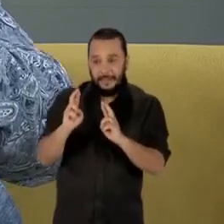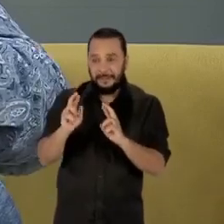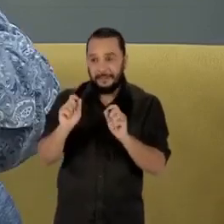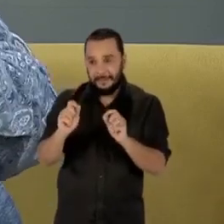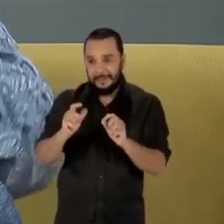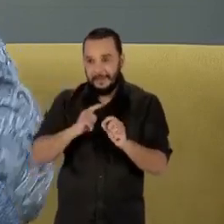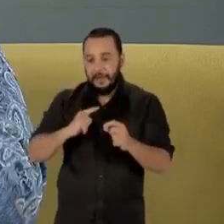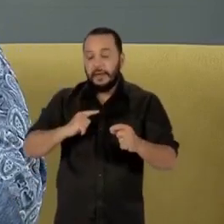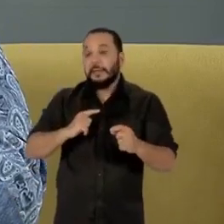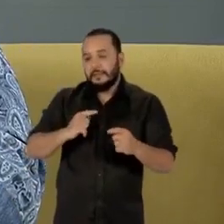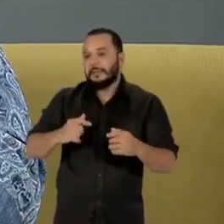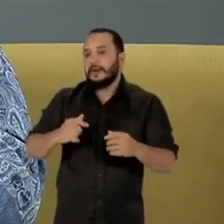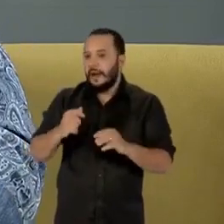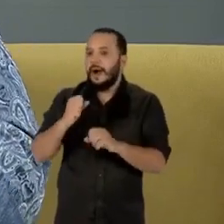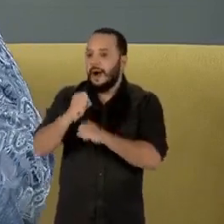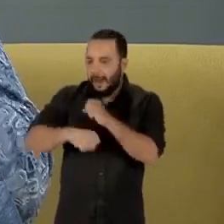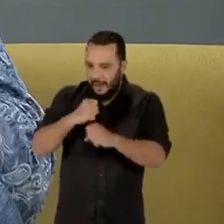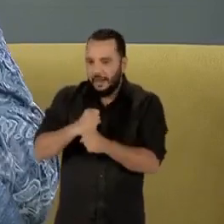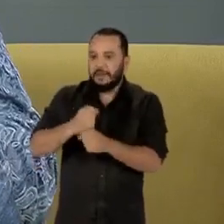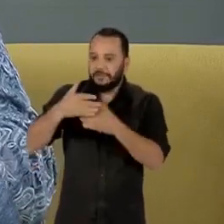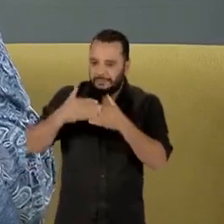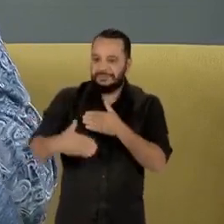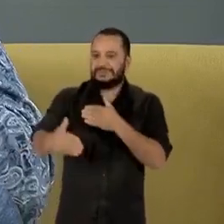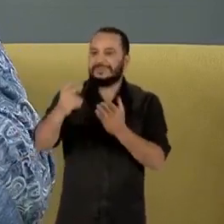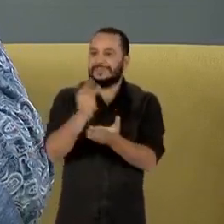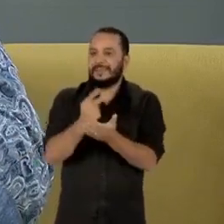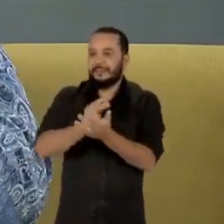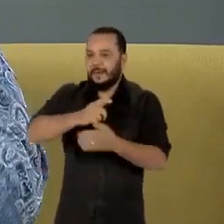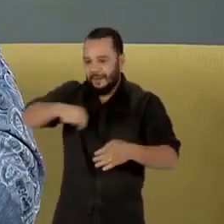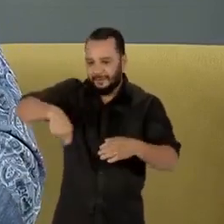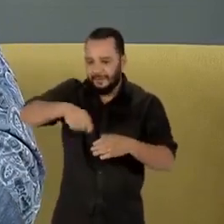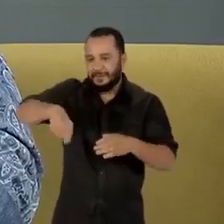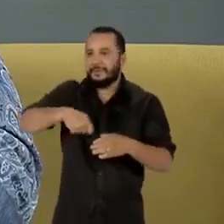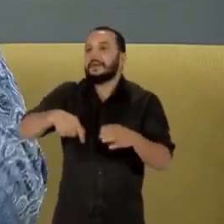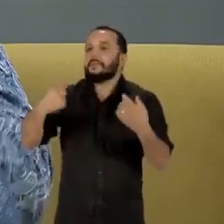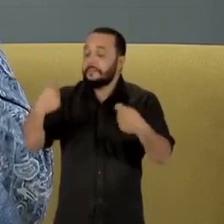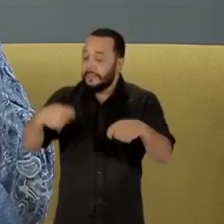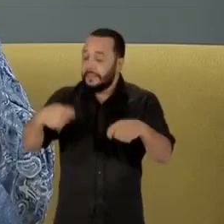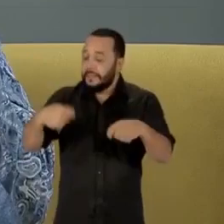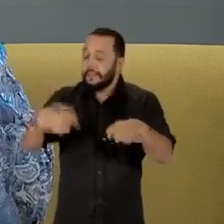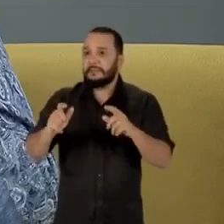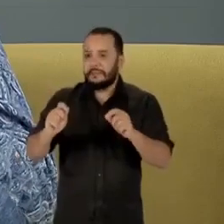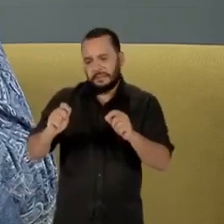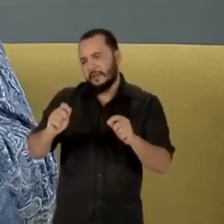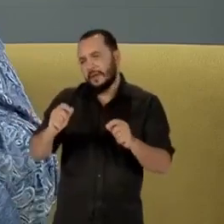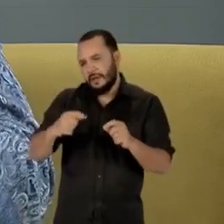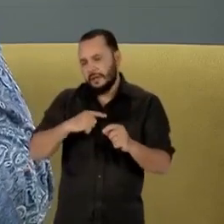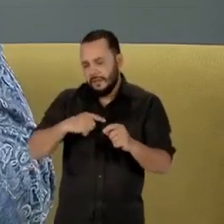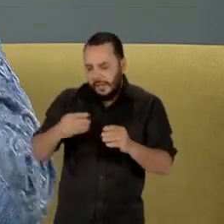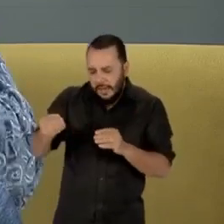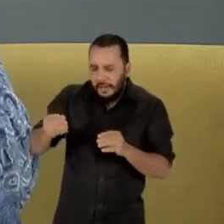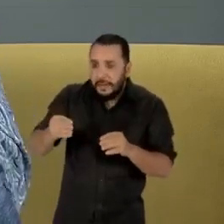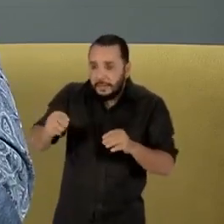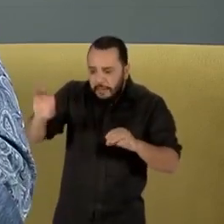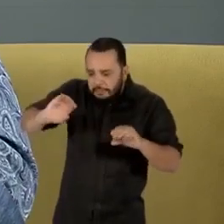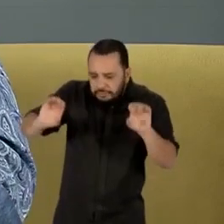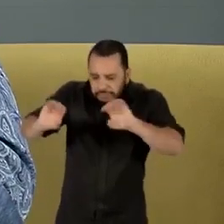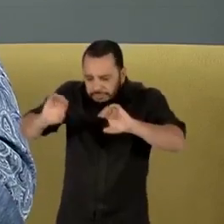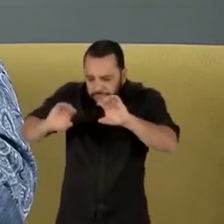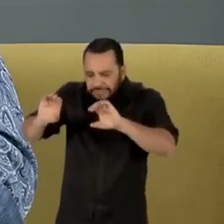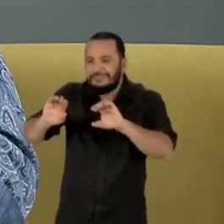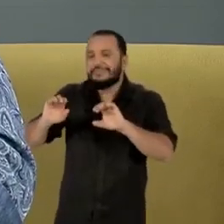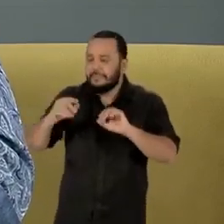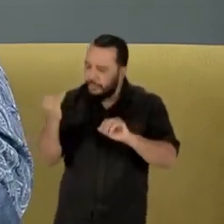fixar aí para os próximos anos a gastronomia é sempre preciso dessa luz não só do ingrediente mas também do negócio